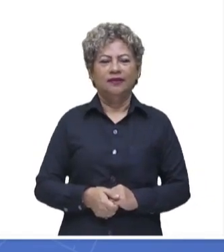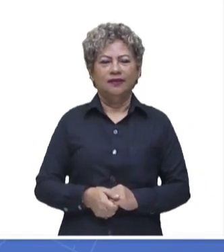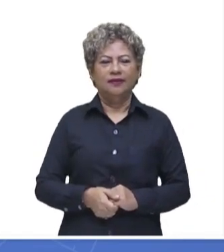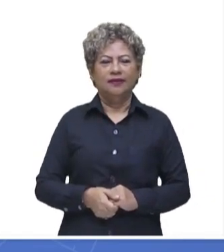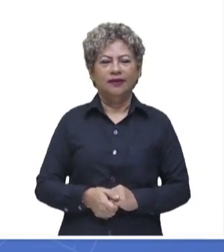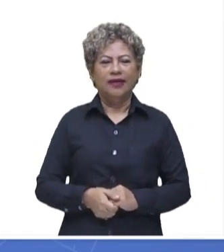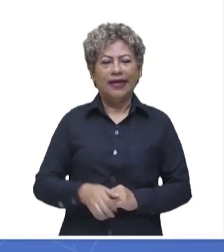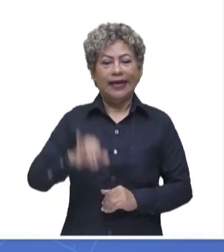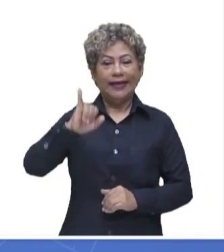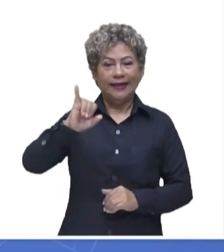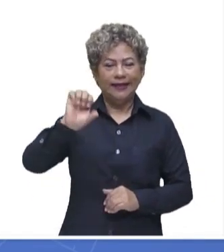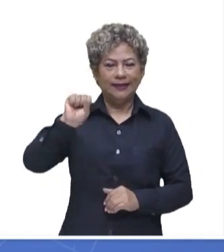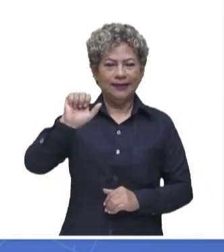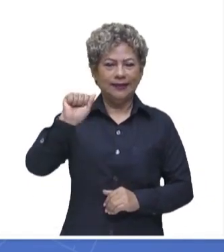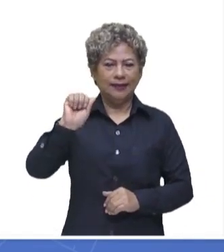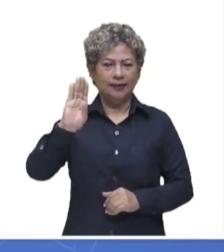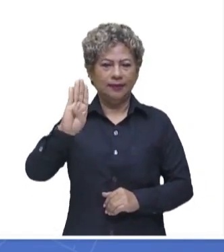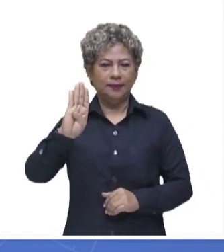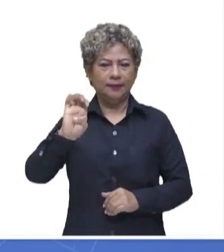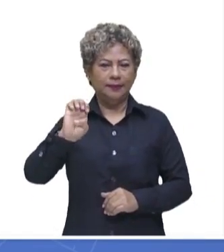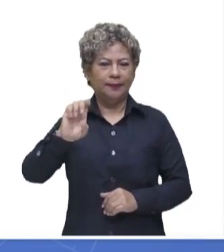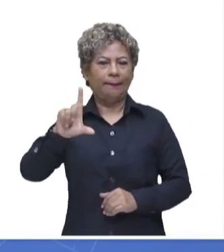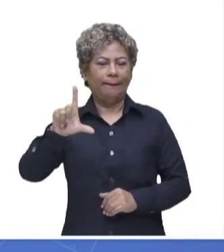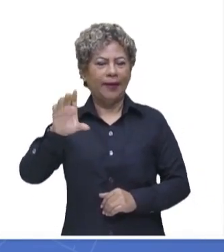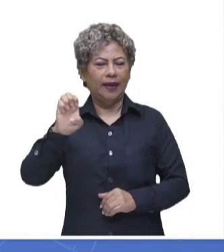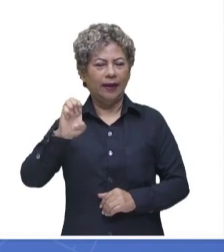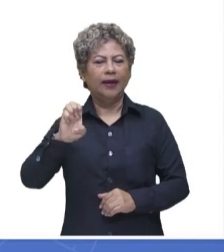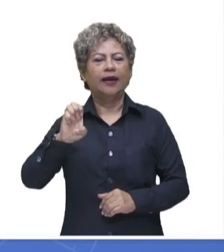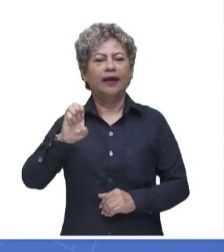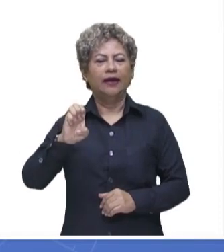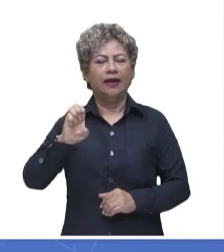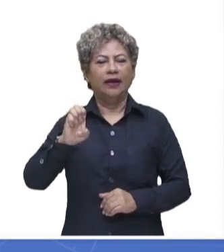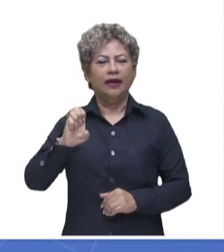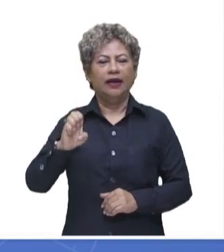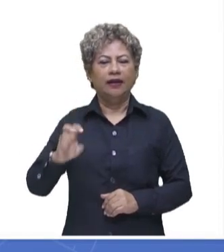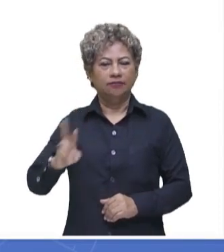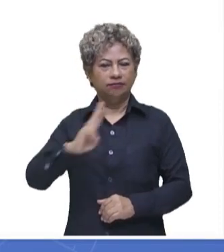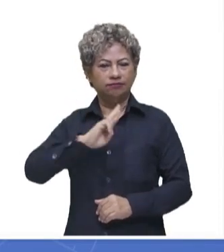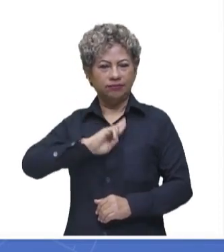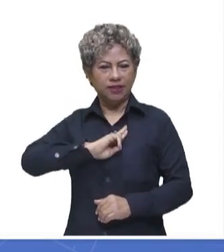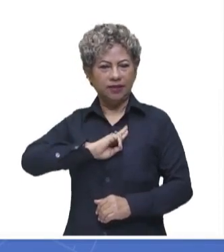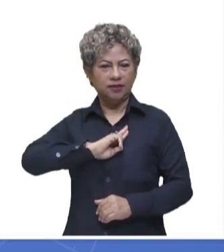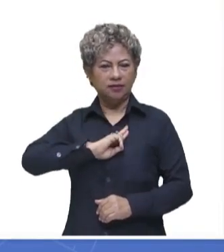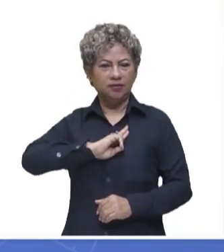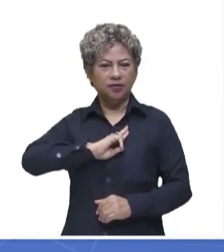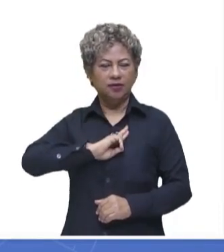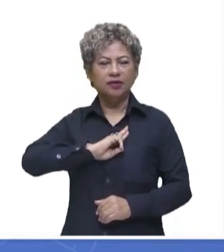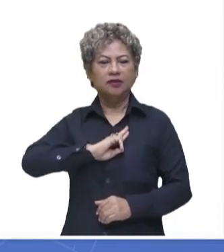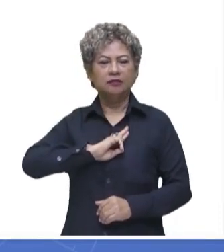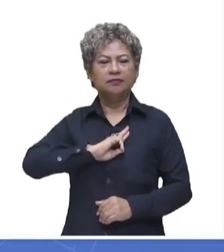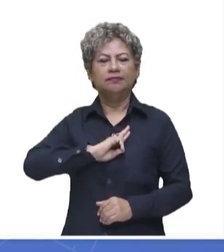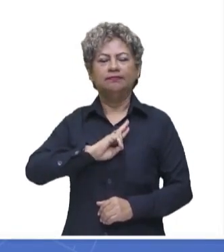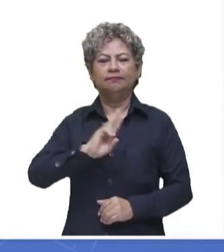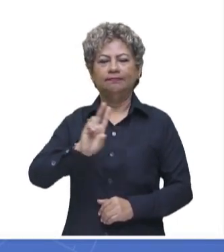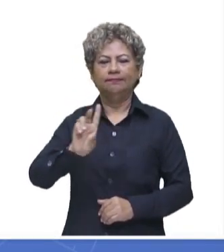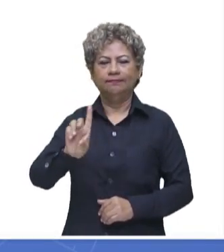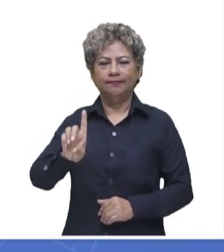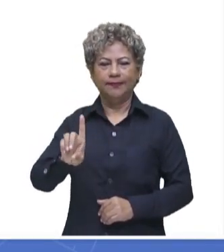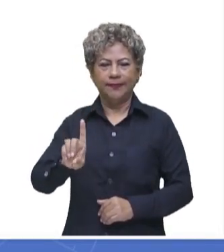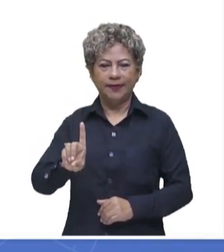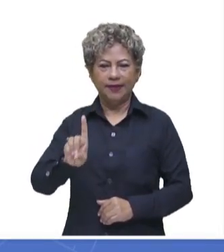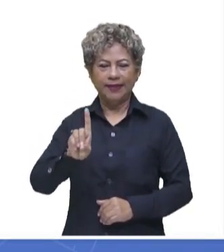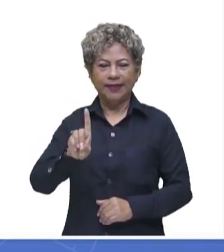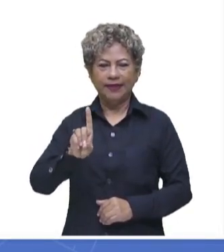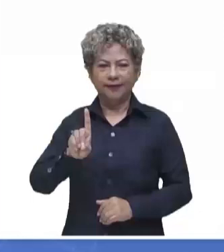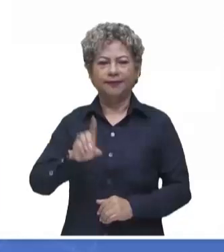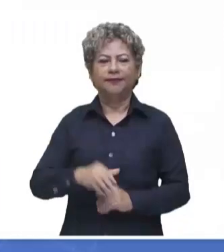4. Qual é o caso aí da Isabelle? Olha só, ela está dizendo que a questão 4, a resposta correta é a letra D.